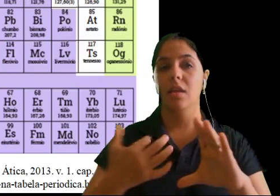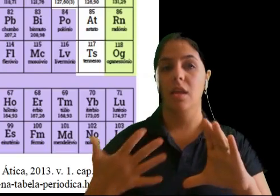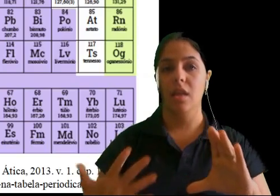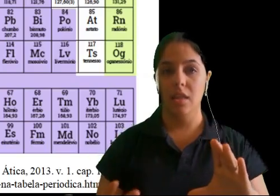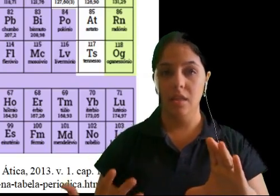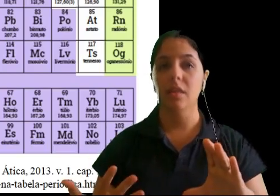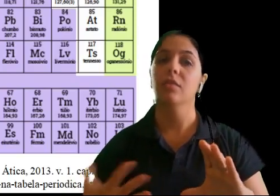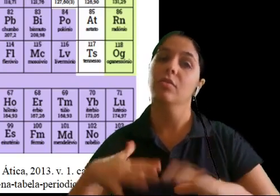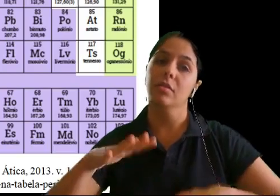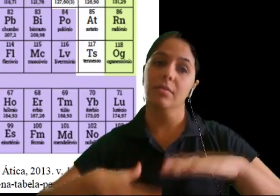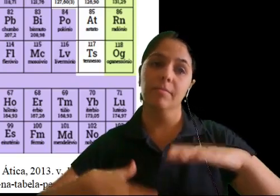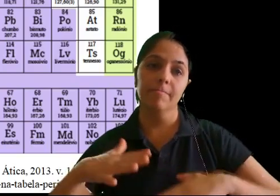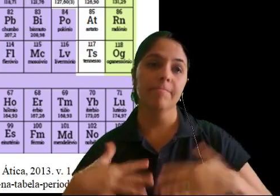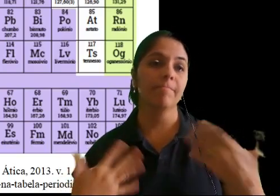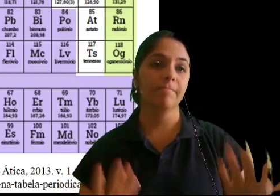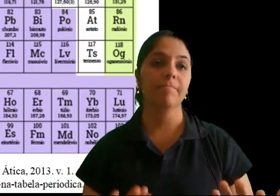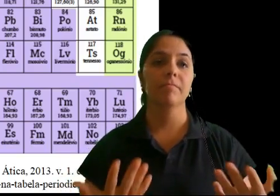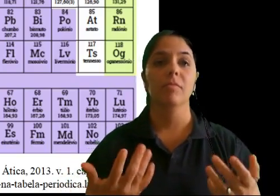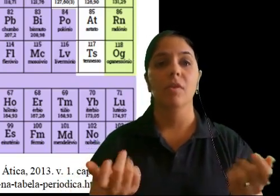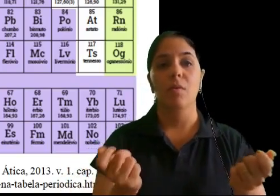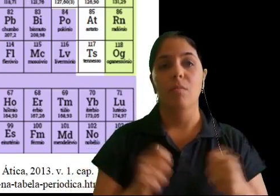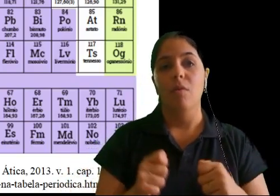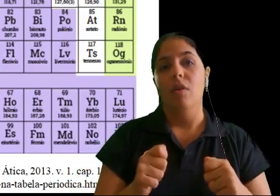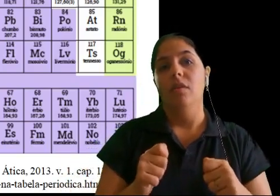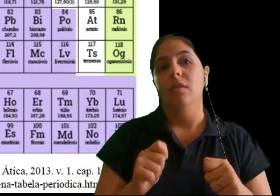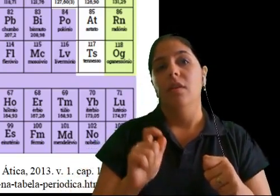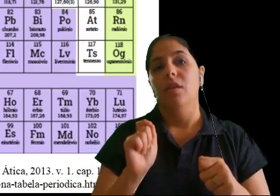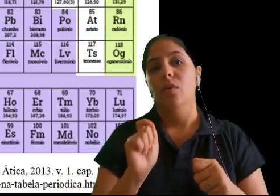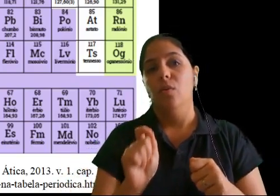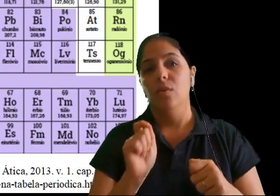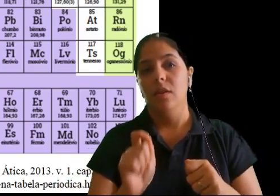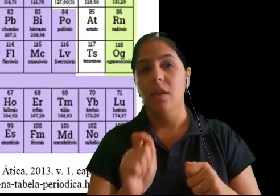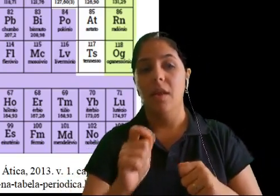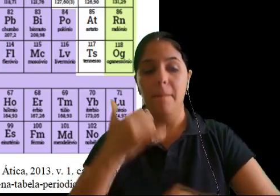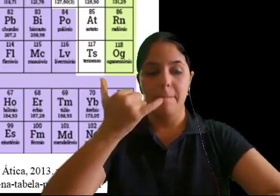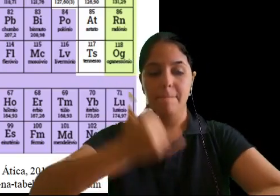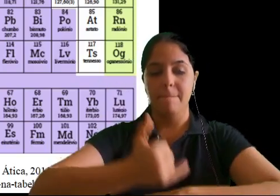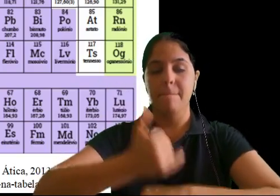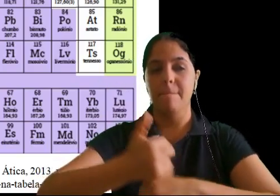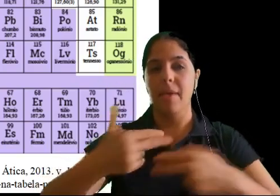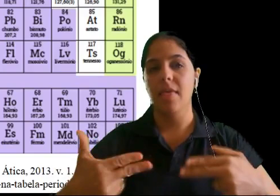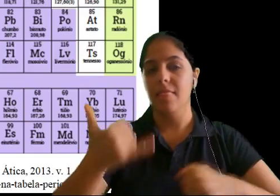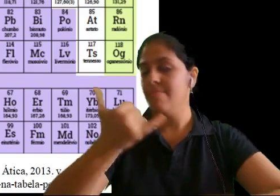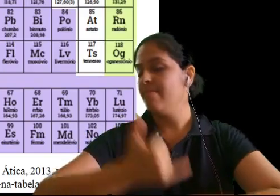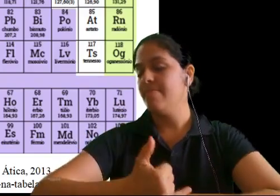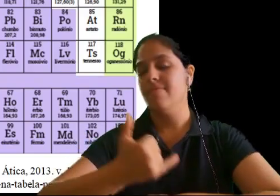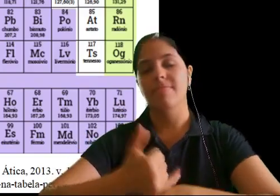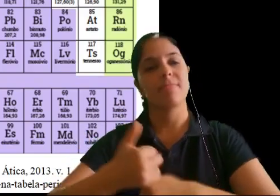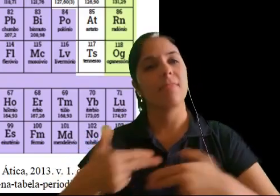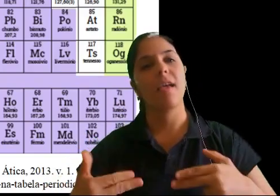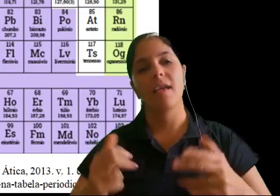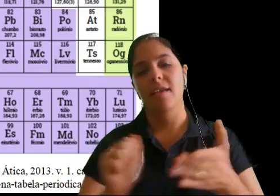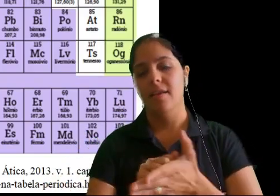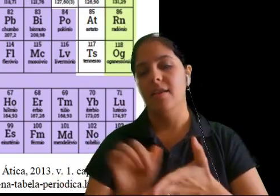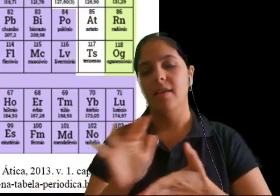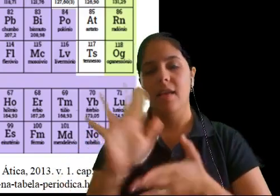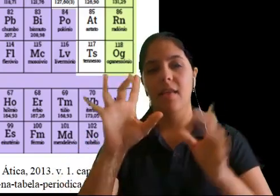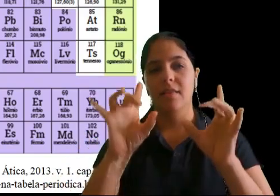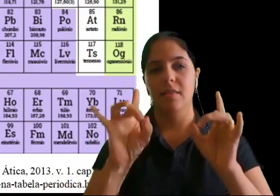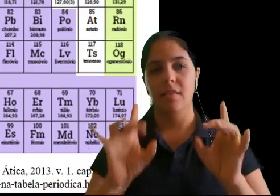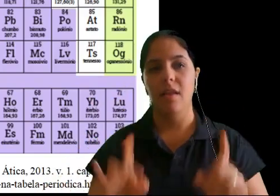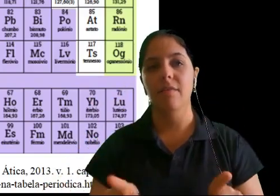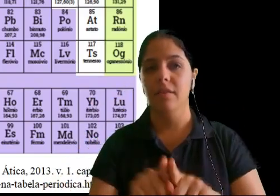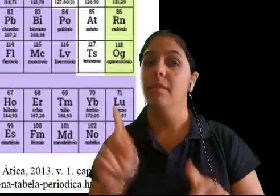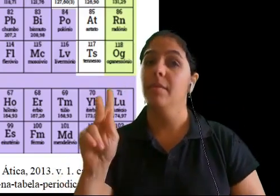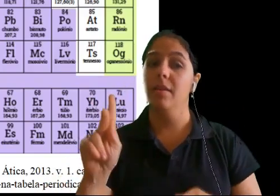com suas propriedades. Então, eles podem ser classificados como metais, ametais, gases nobres